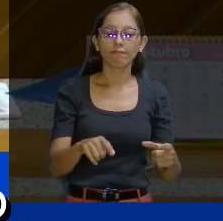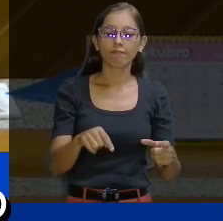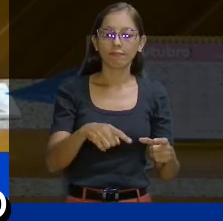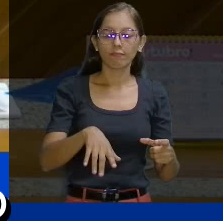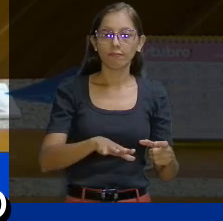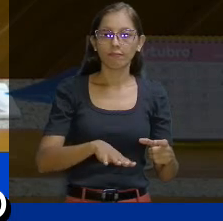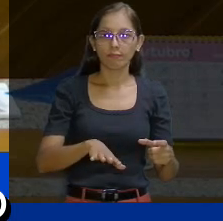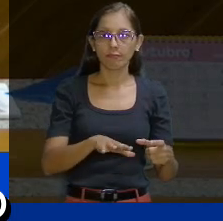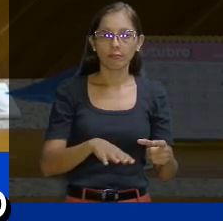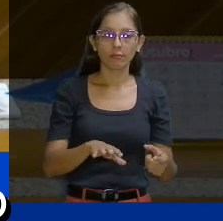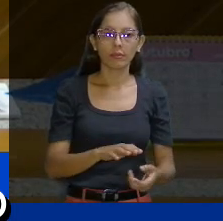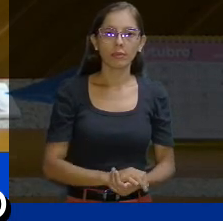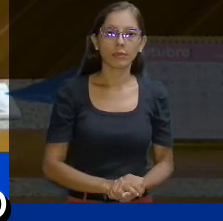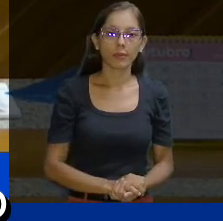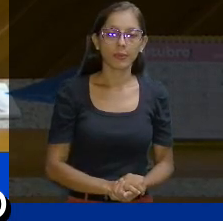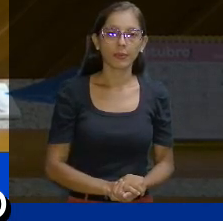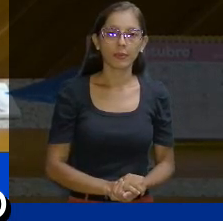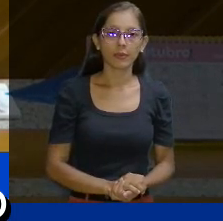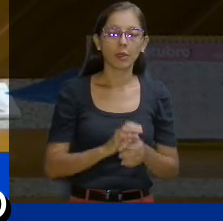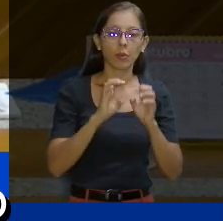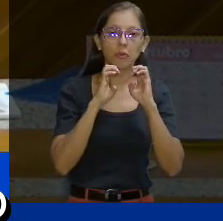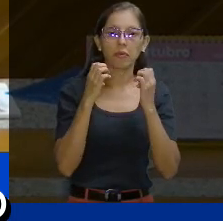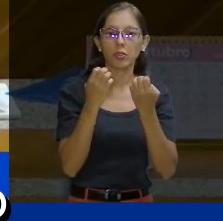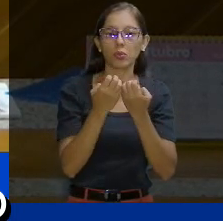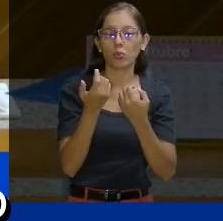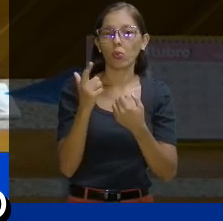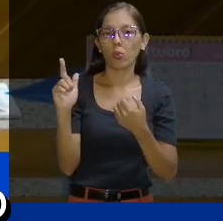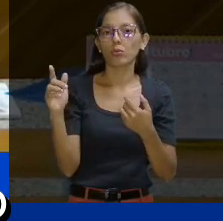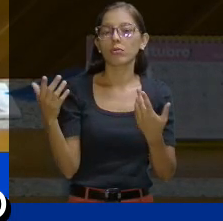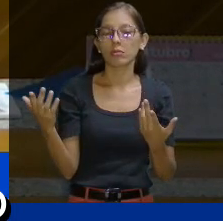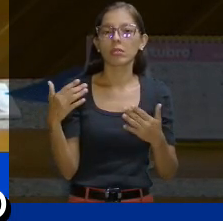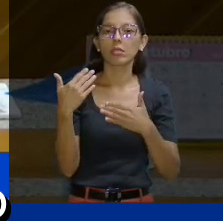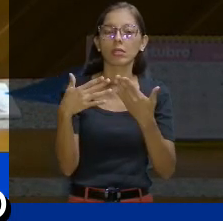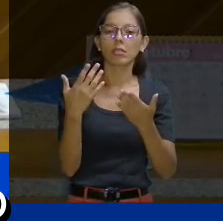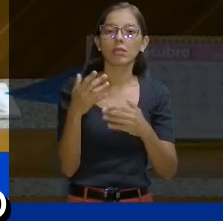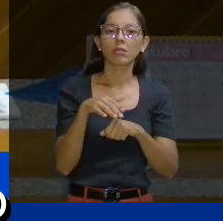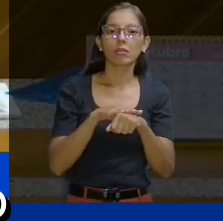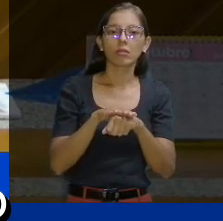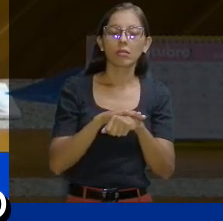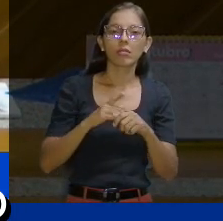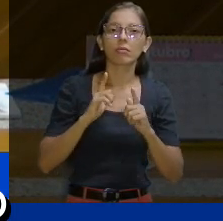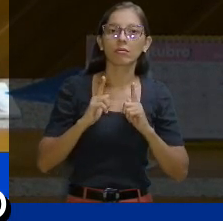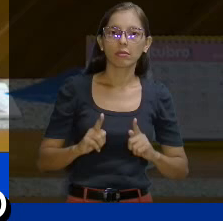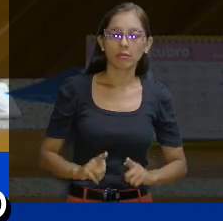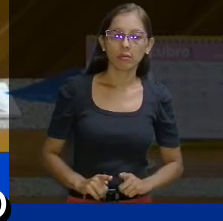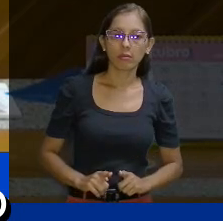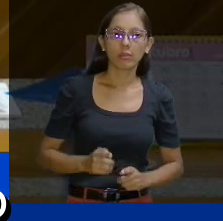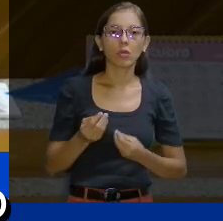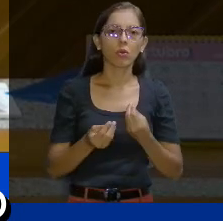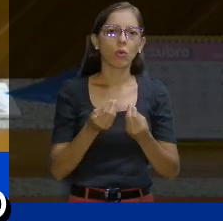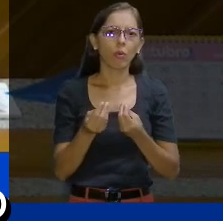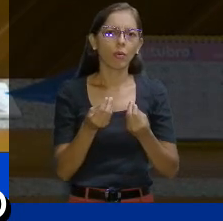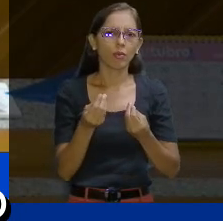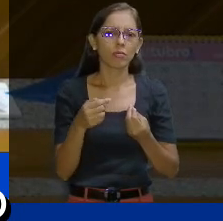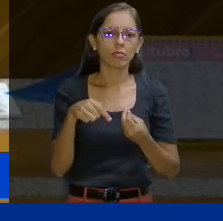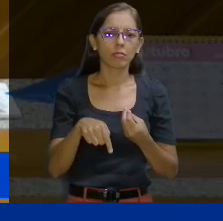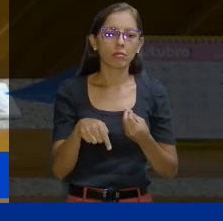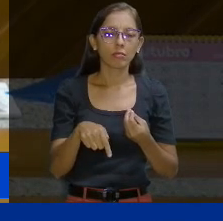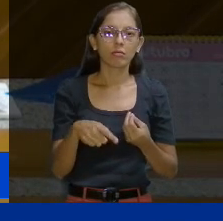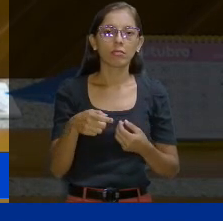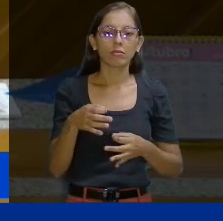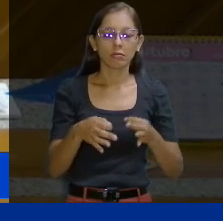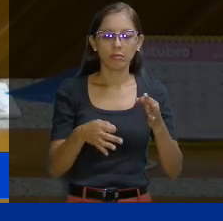com a gestão como nós faremos, se alteramos o dia da